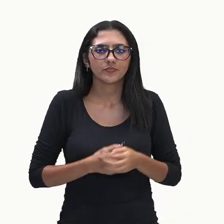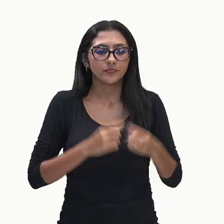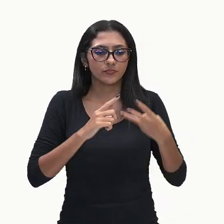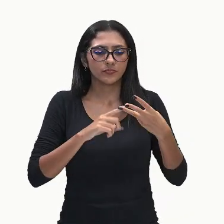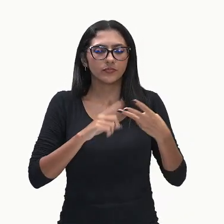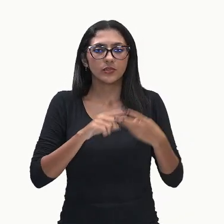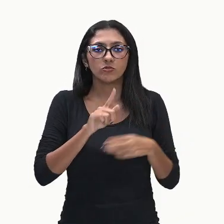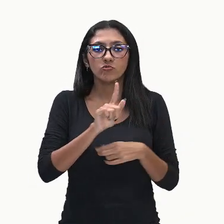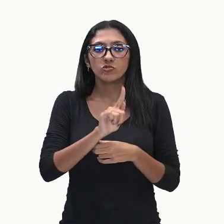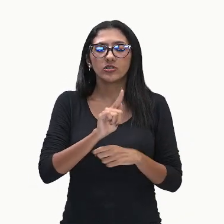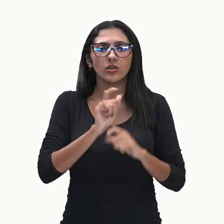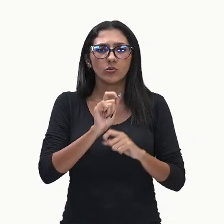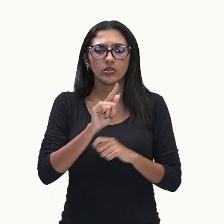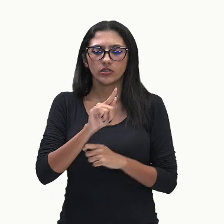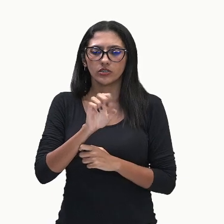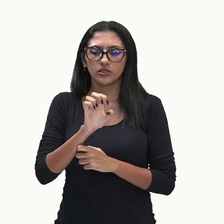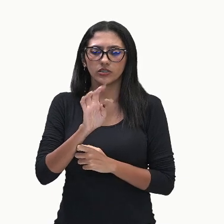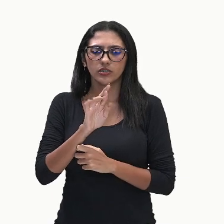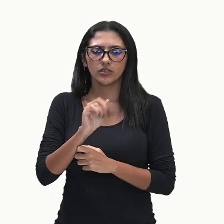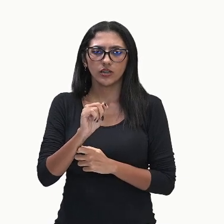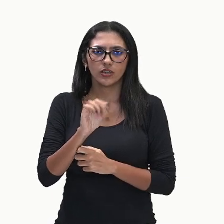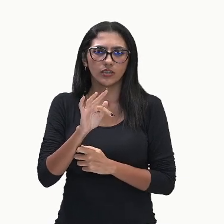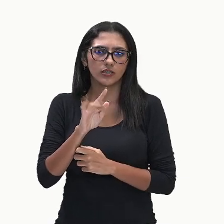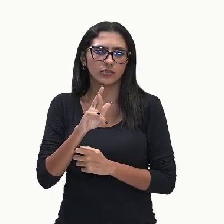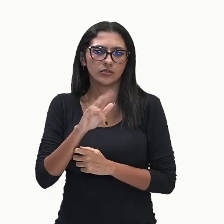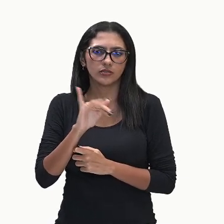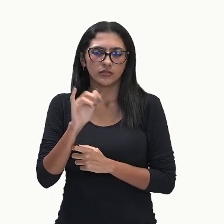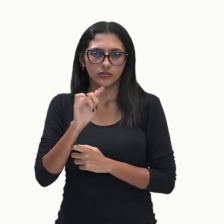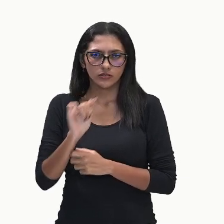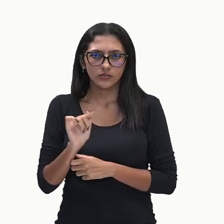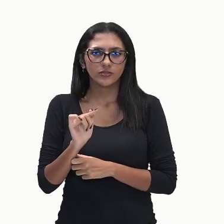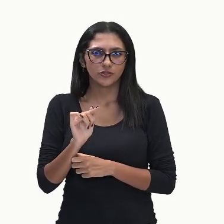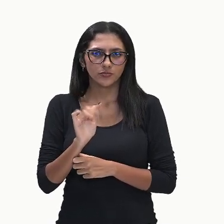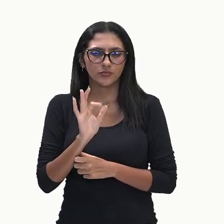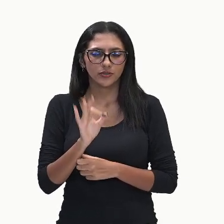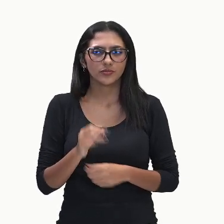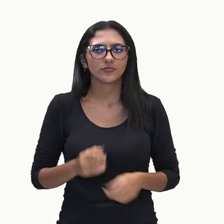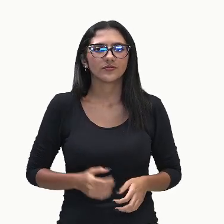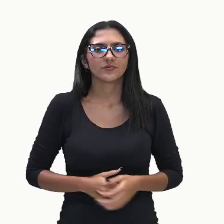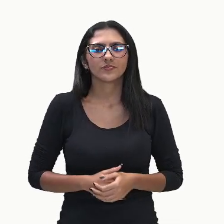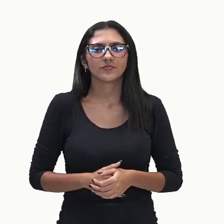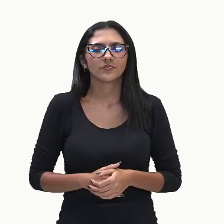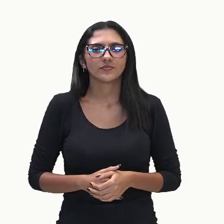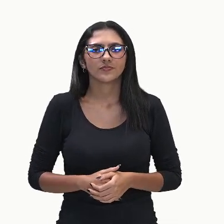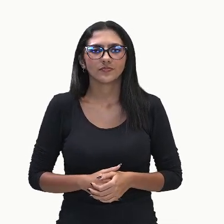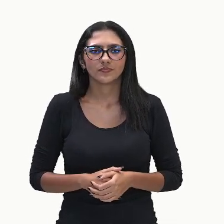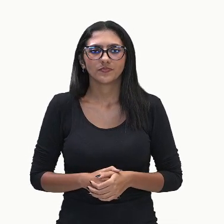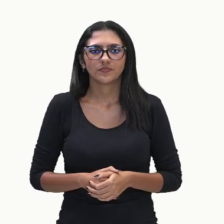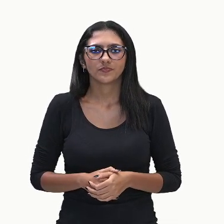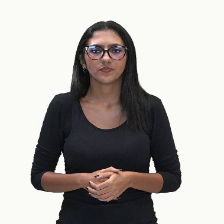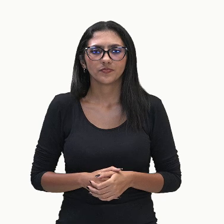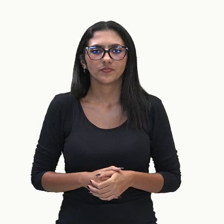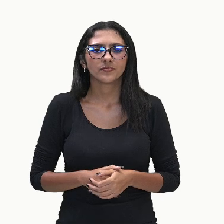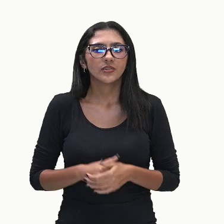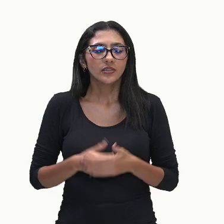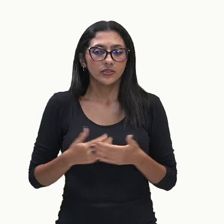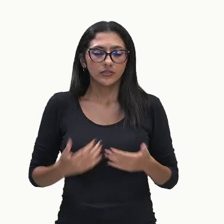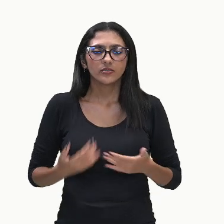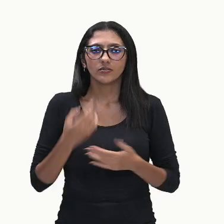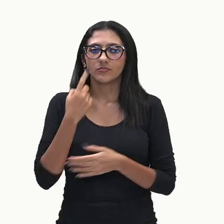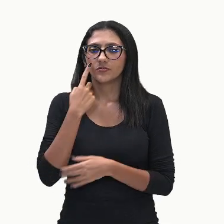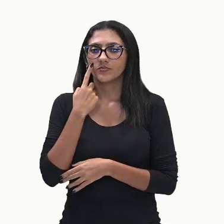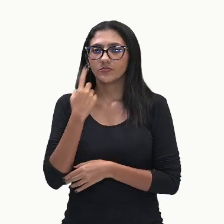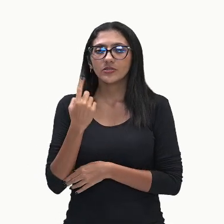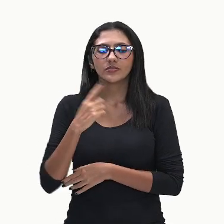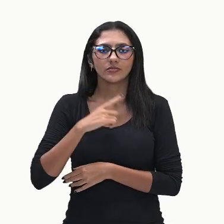é a geratriz desse cone, tá bom? Ok? Então, visto aqui como a gente